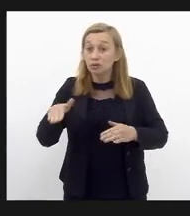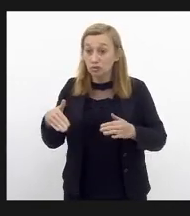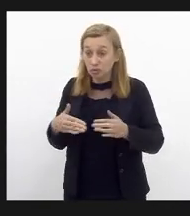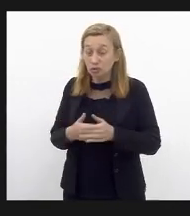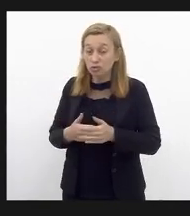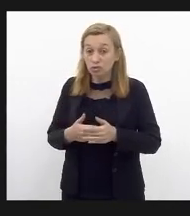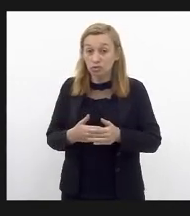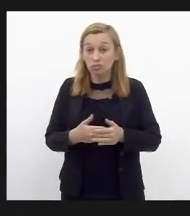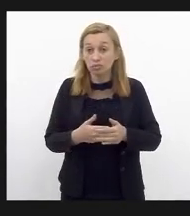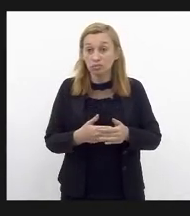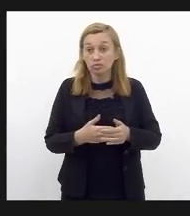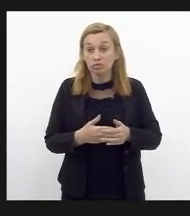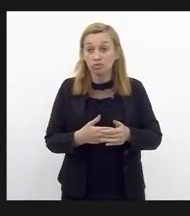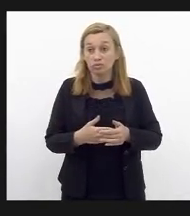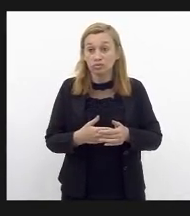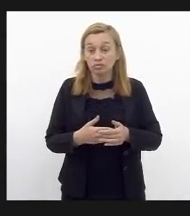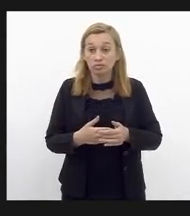que